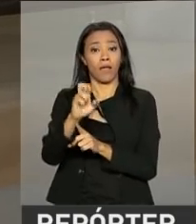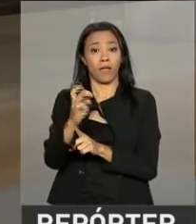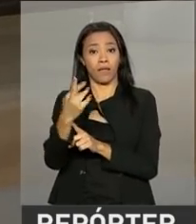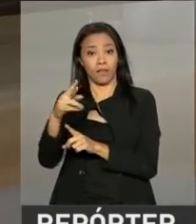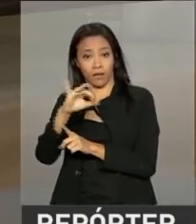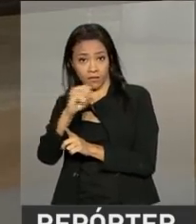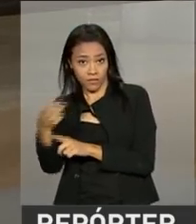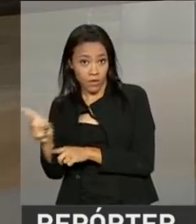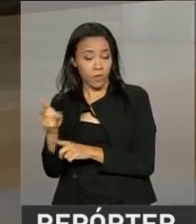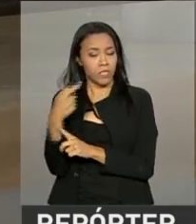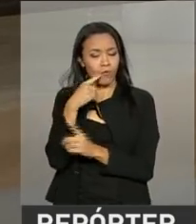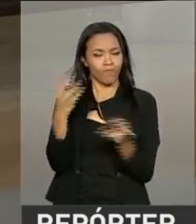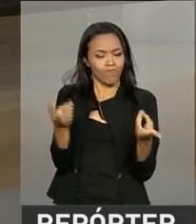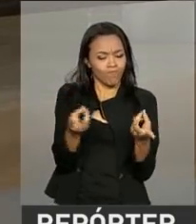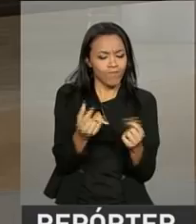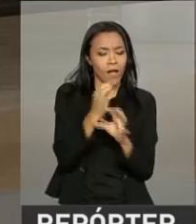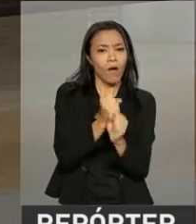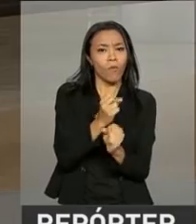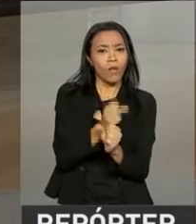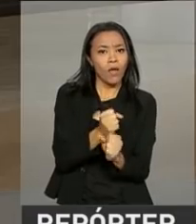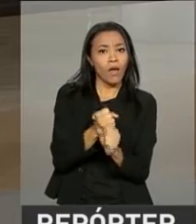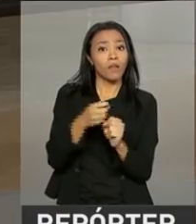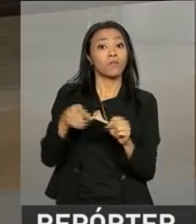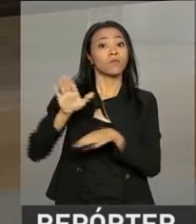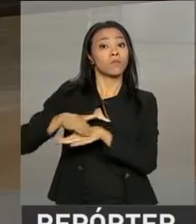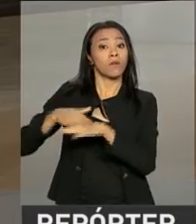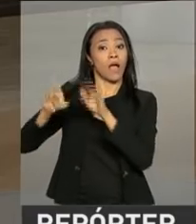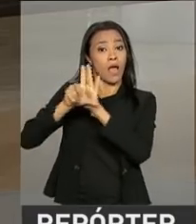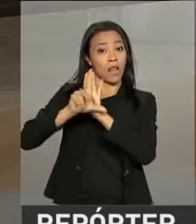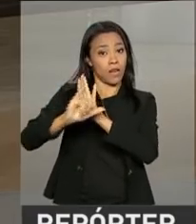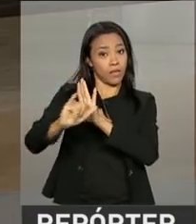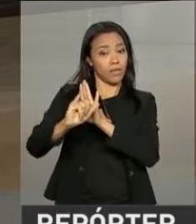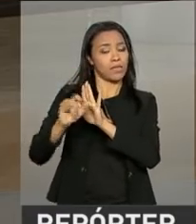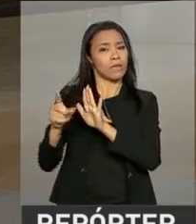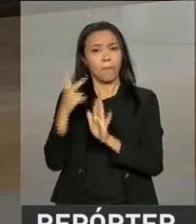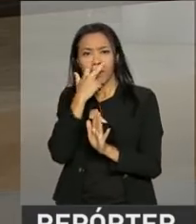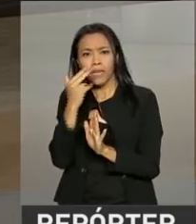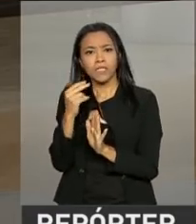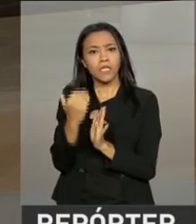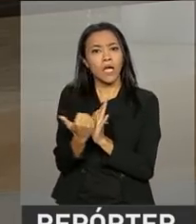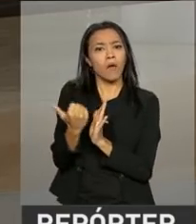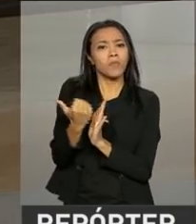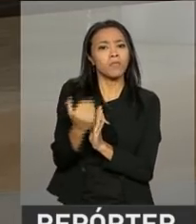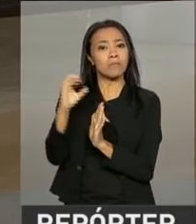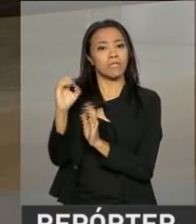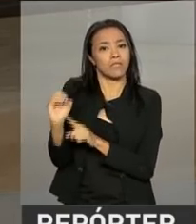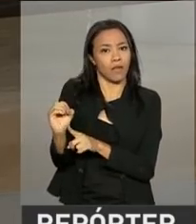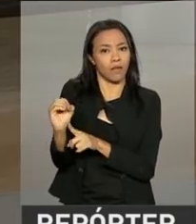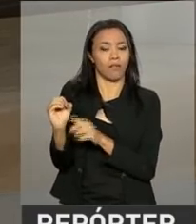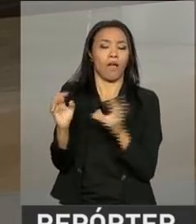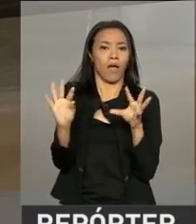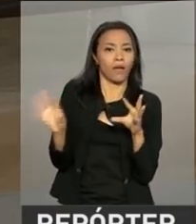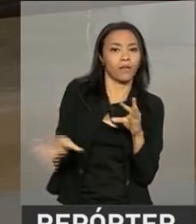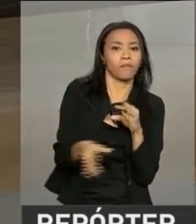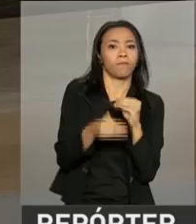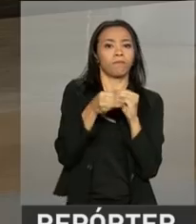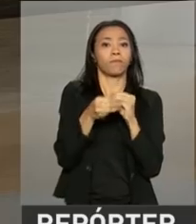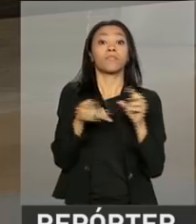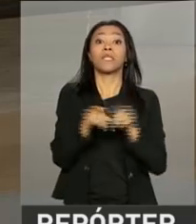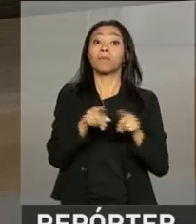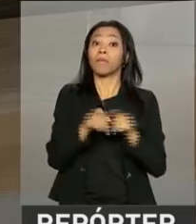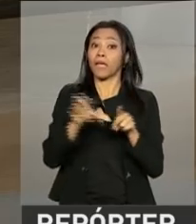PIB então é calculado segundo a lei geral da Previdência Social como se o crescimento fosse zero e acrescido dele vem aí o cálculo da